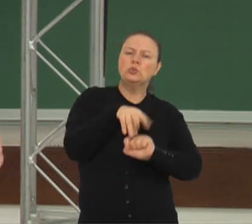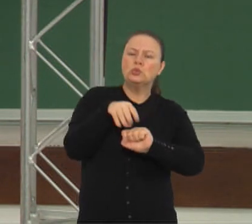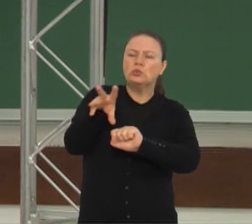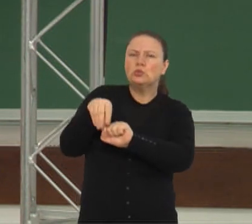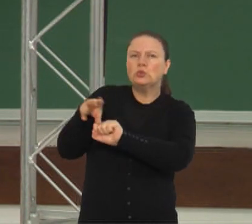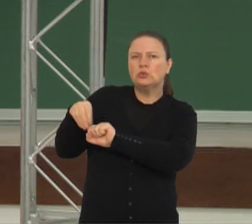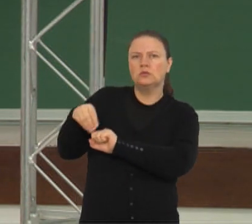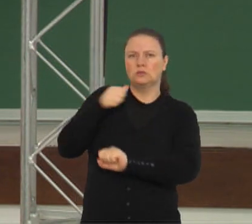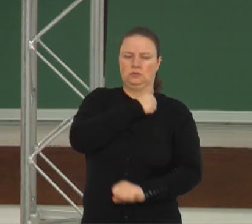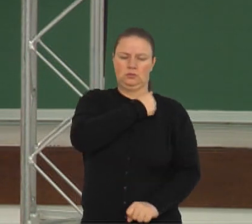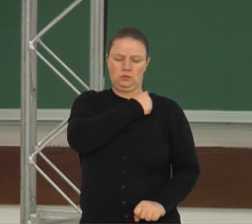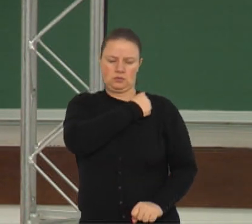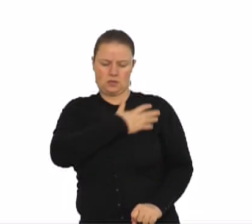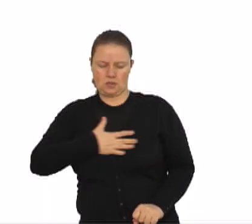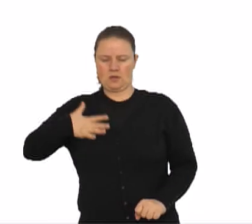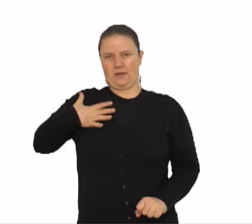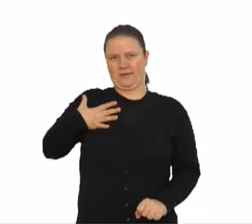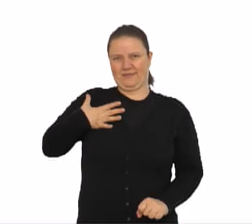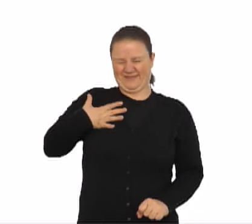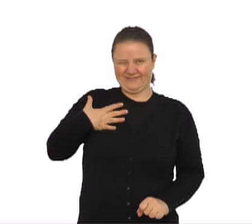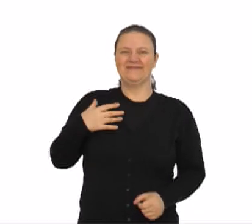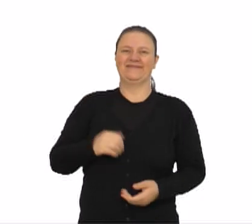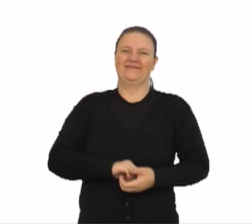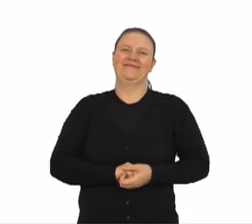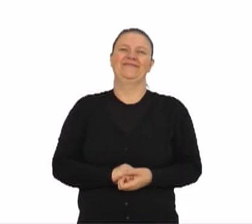do Aristóteles?